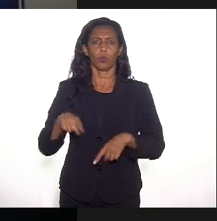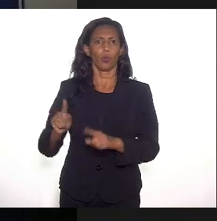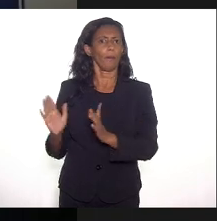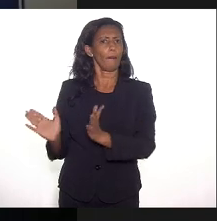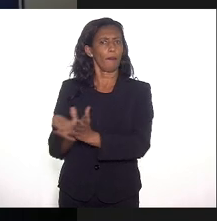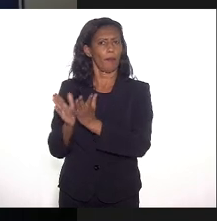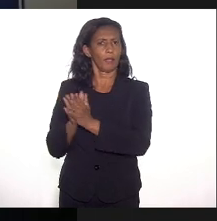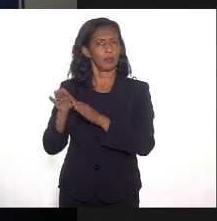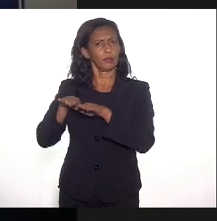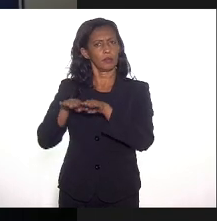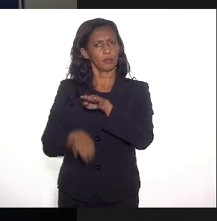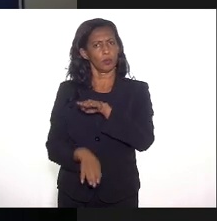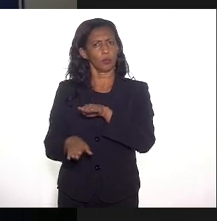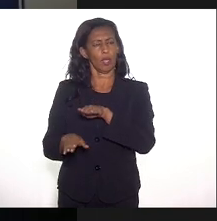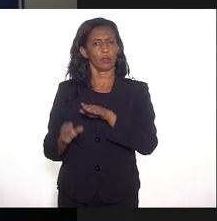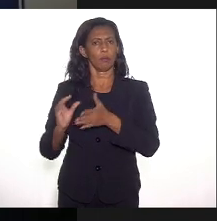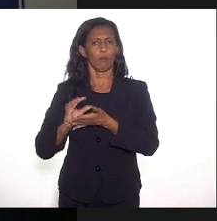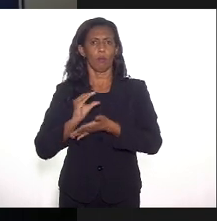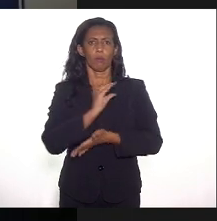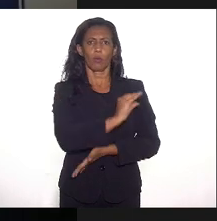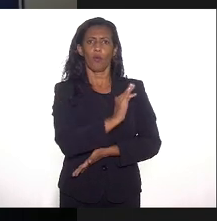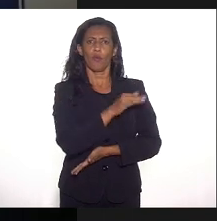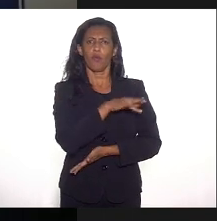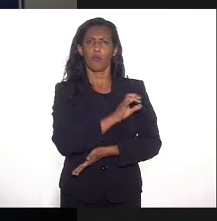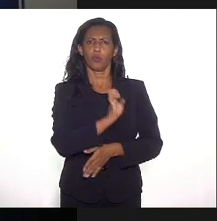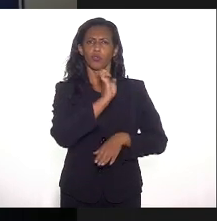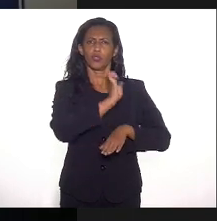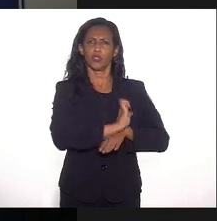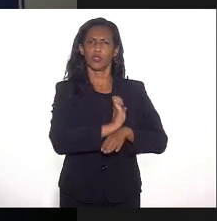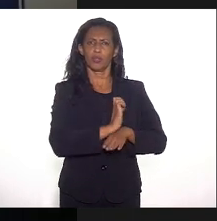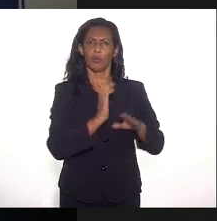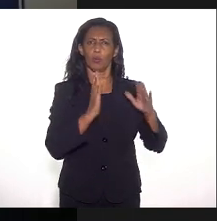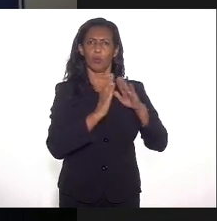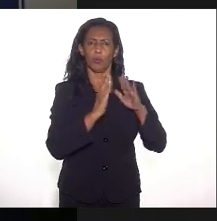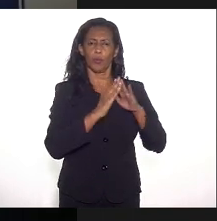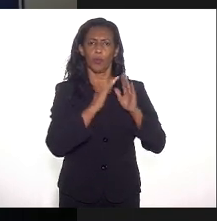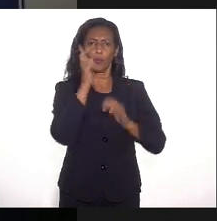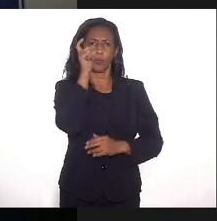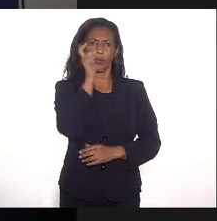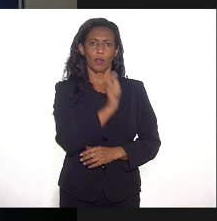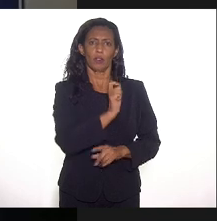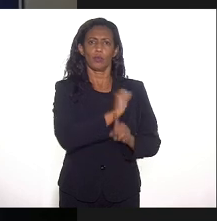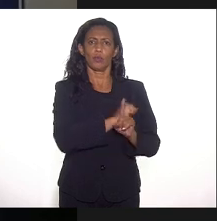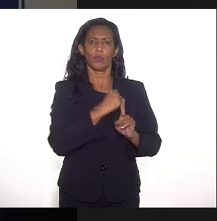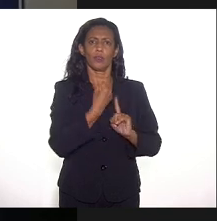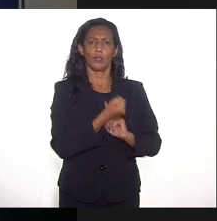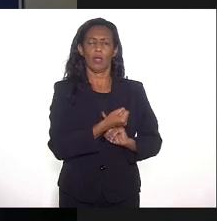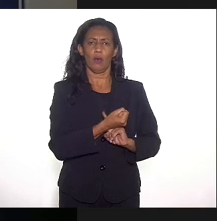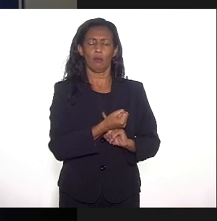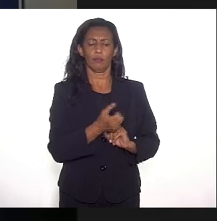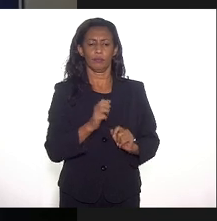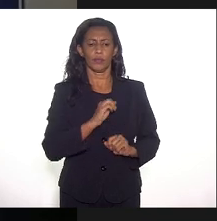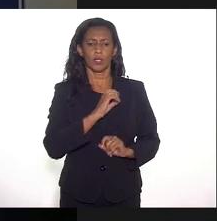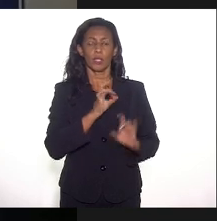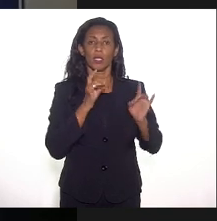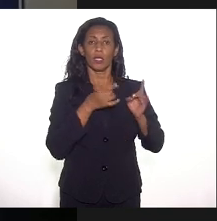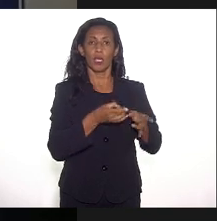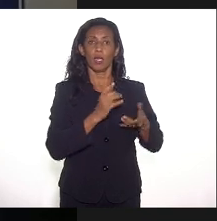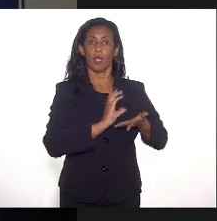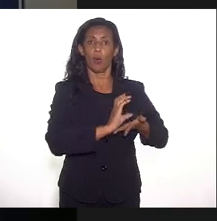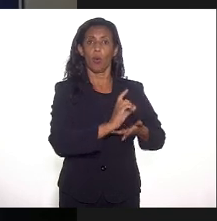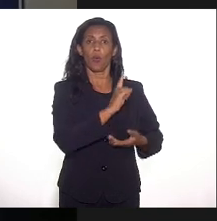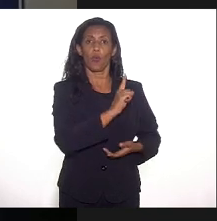e Desigualdade para serem aplicados no Fundo Estadual de Habitação de Interesse Social, o FEIS, que destinou